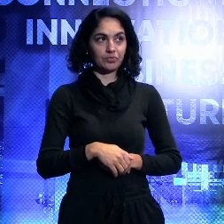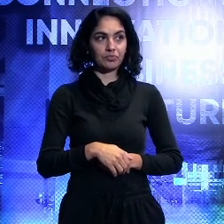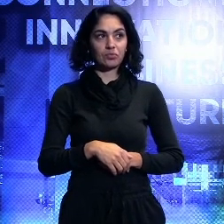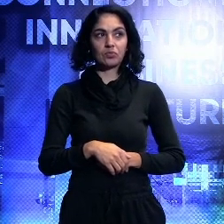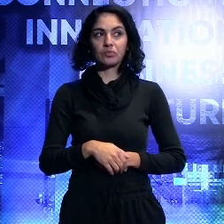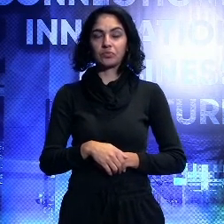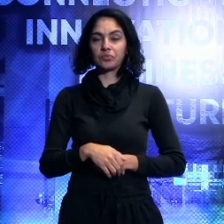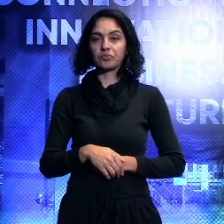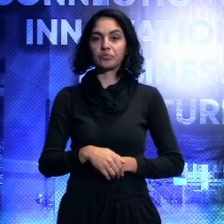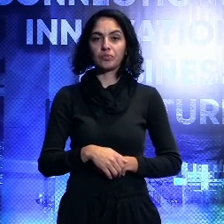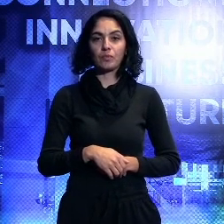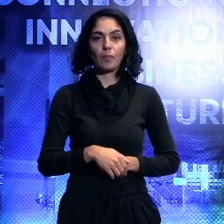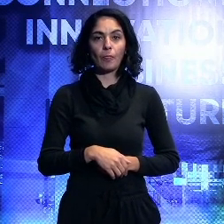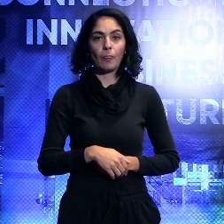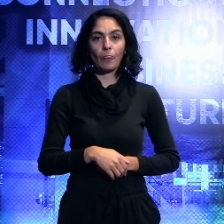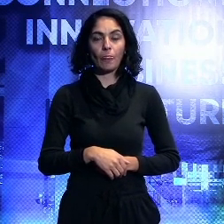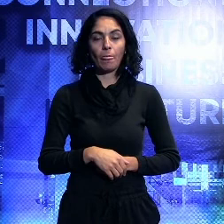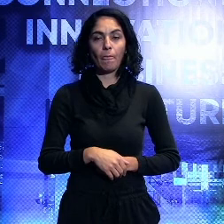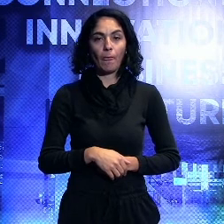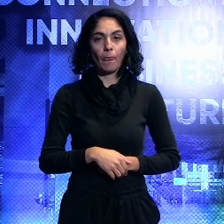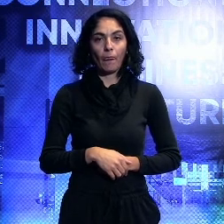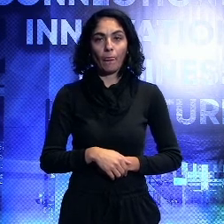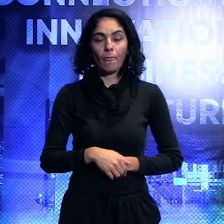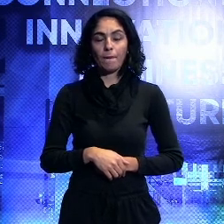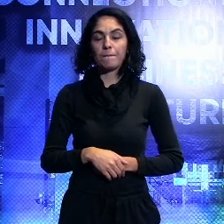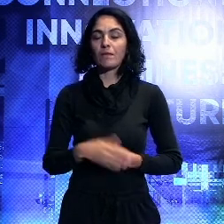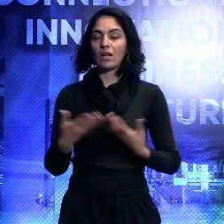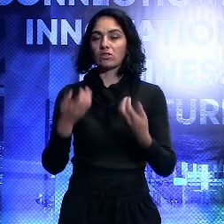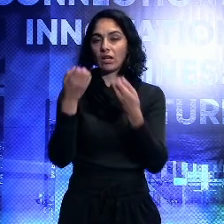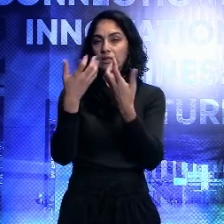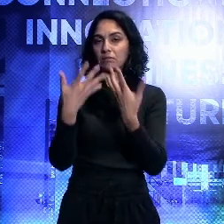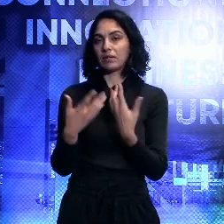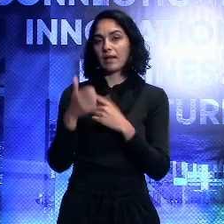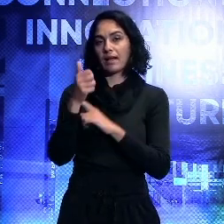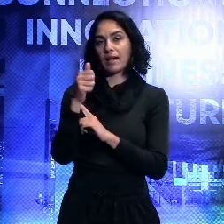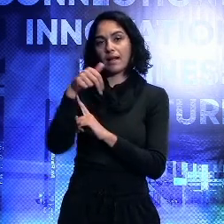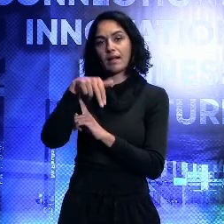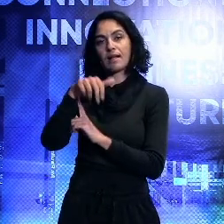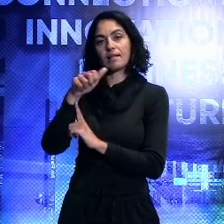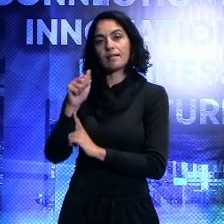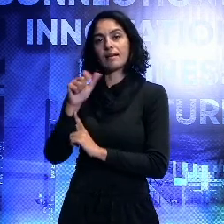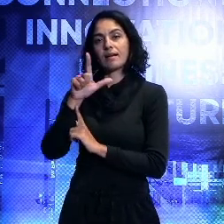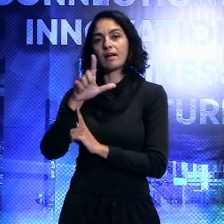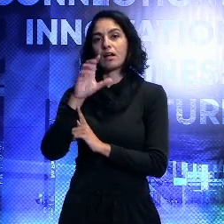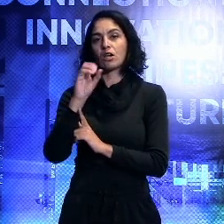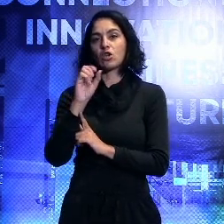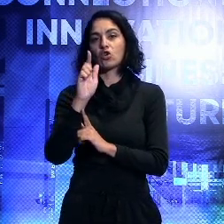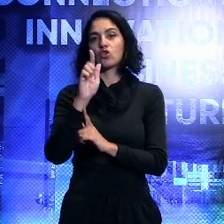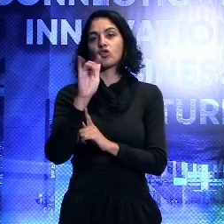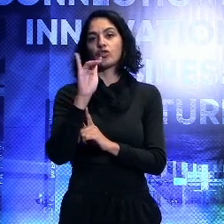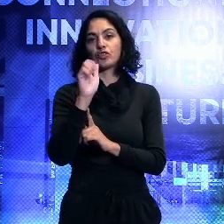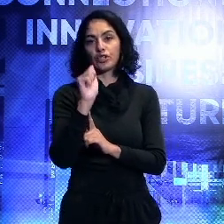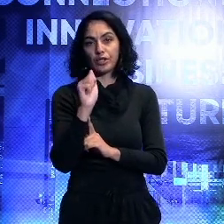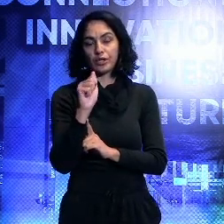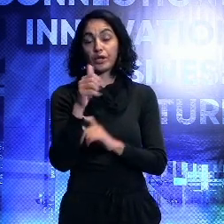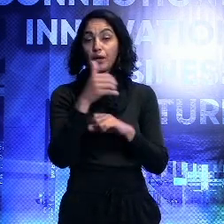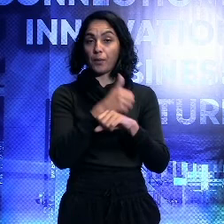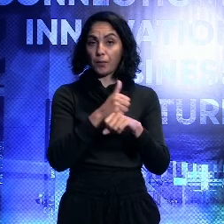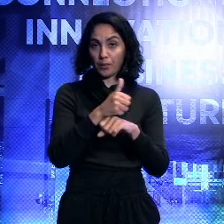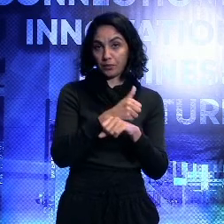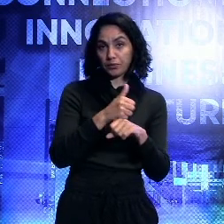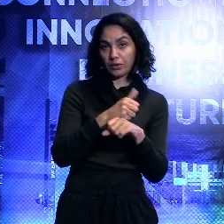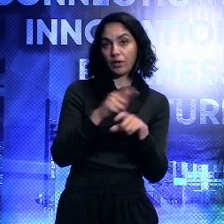As narrativas são feitas com analogias. Né? Como eu falei para vocês, analogia profissional, o cara é profissional liberal e tal, com histórias factíveis, não adianta